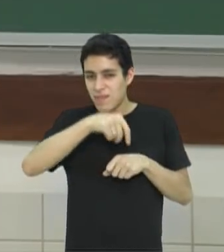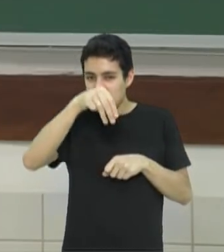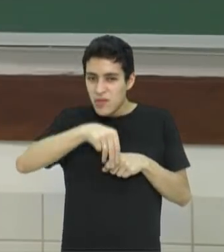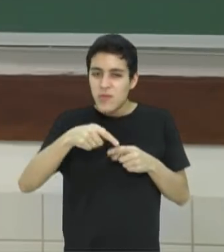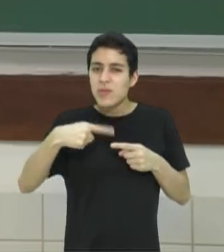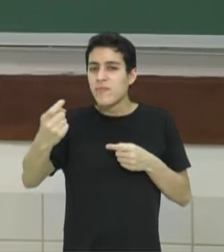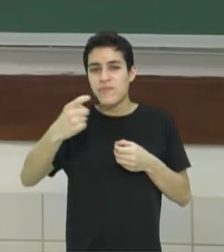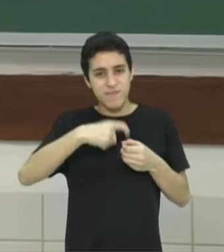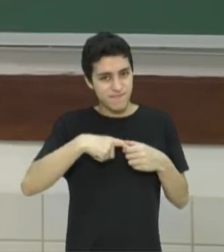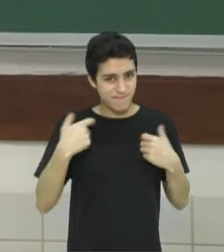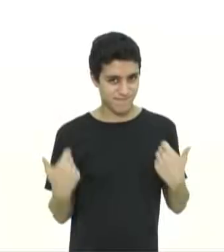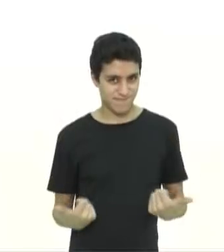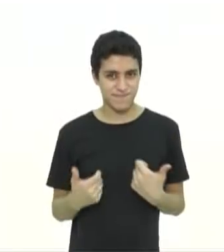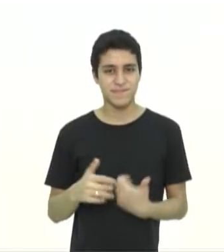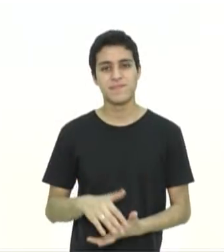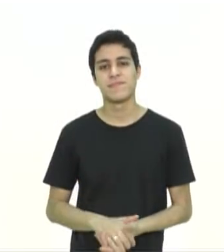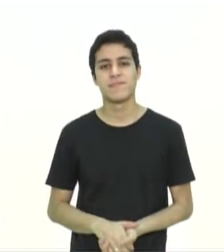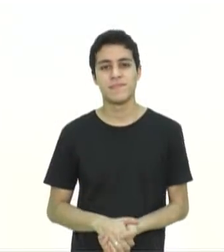e nós já retornamos.